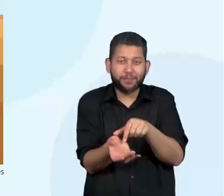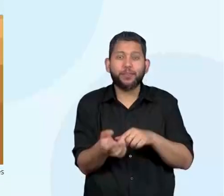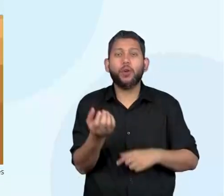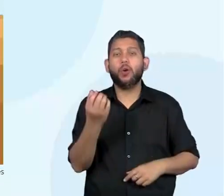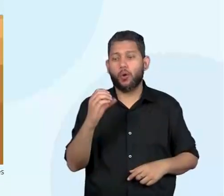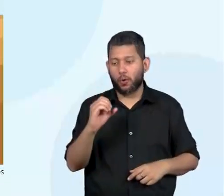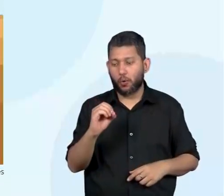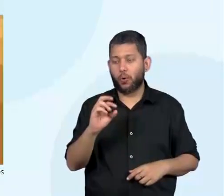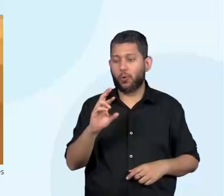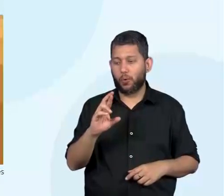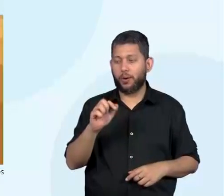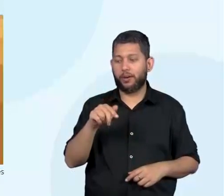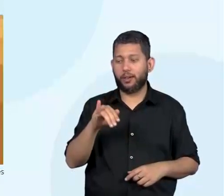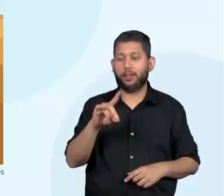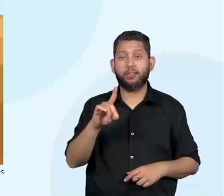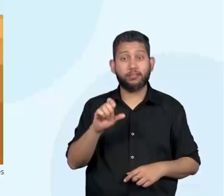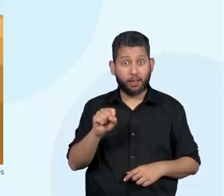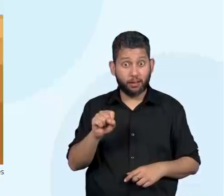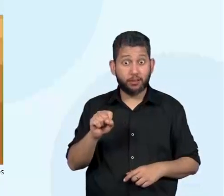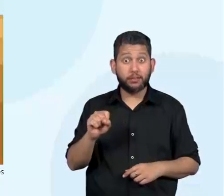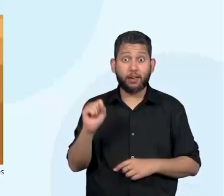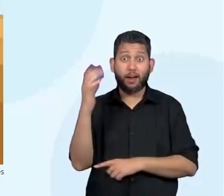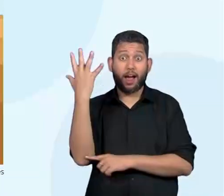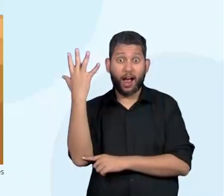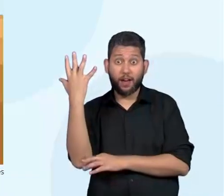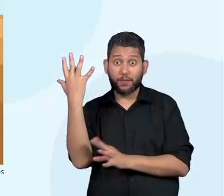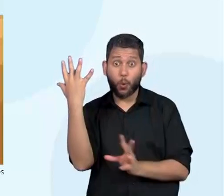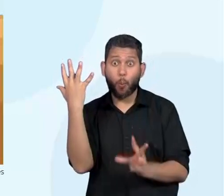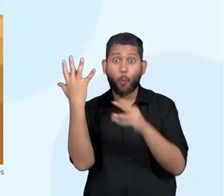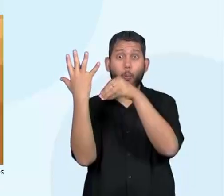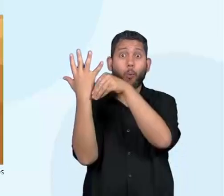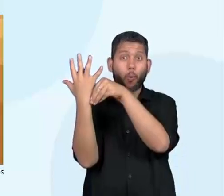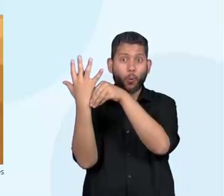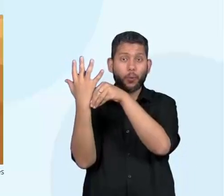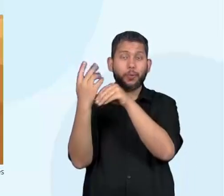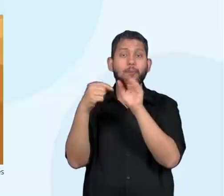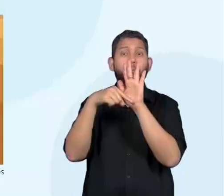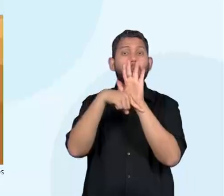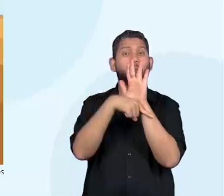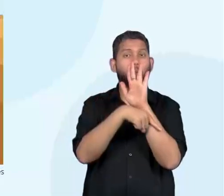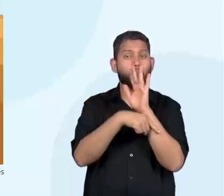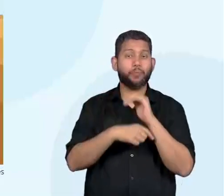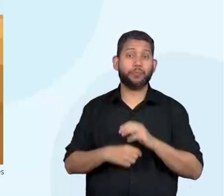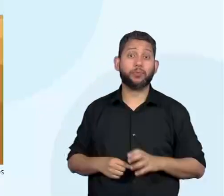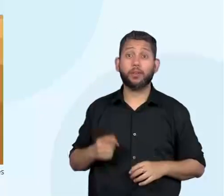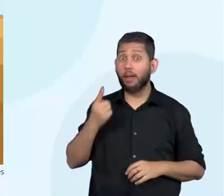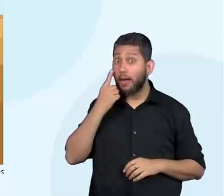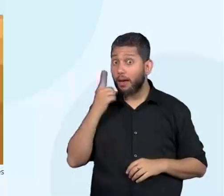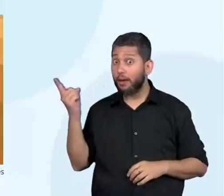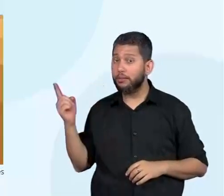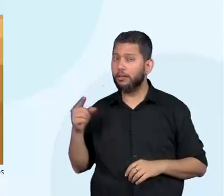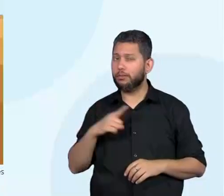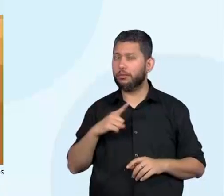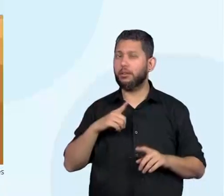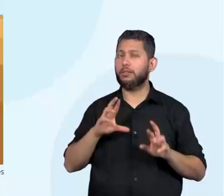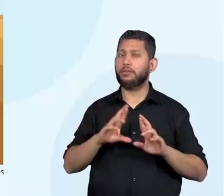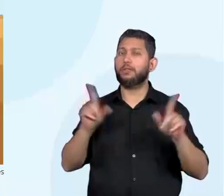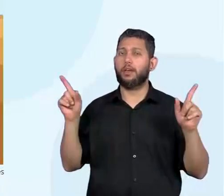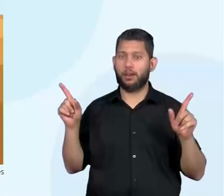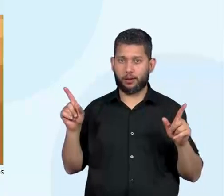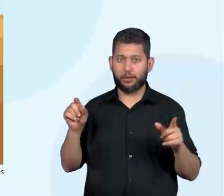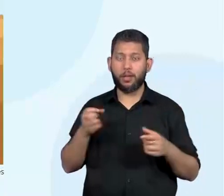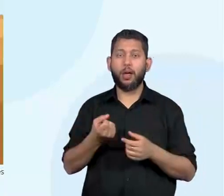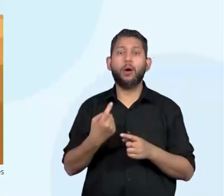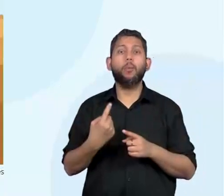outras árvores. Exatamente. E essas raízes têm essa mesma função? Então, né, aí a gente vê uma pequena diferença, porque